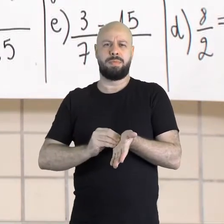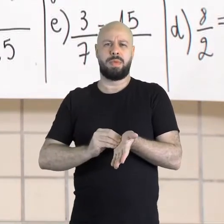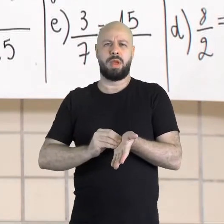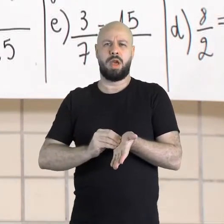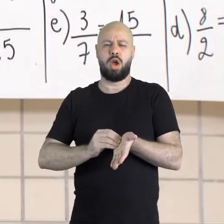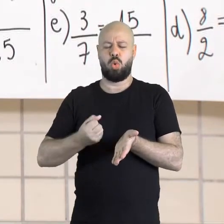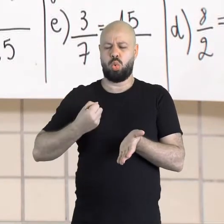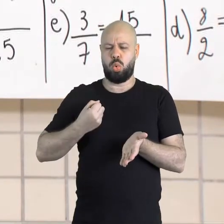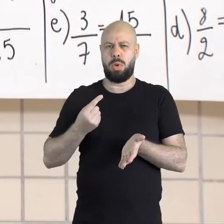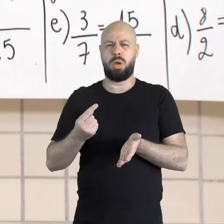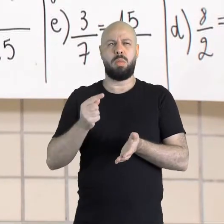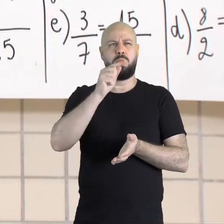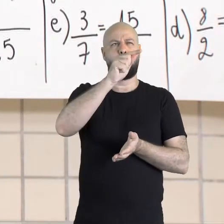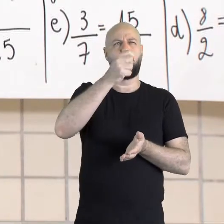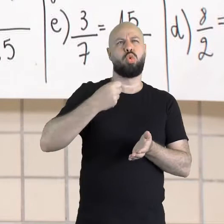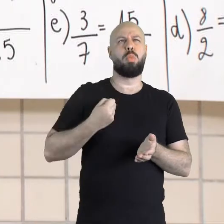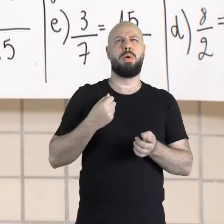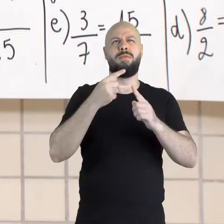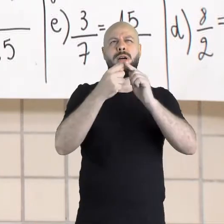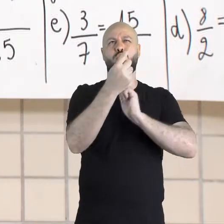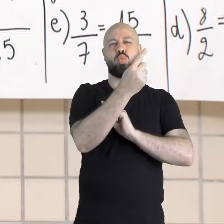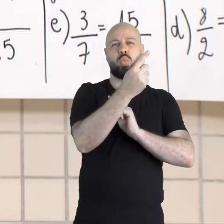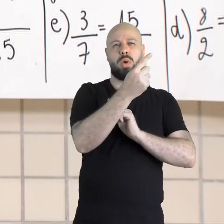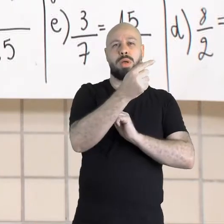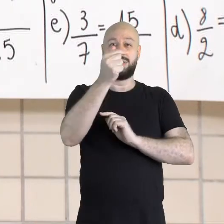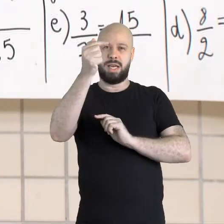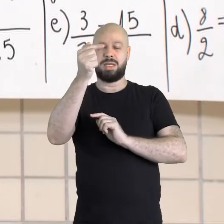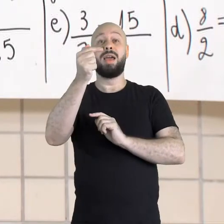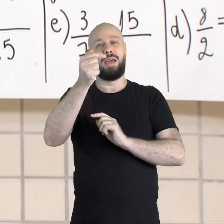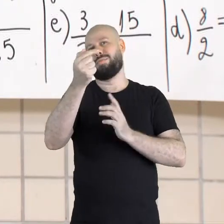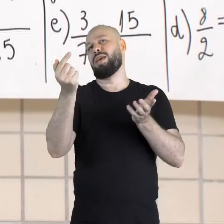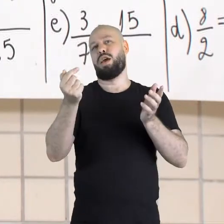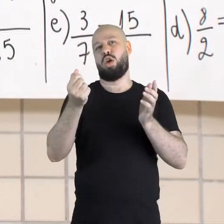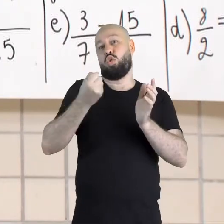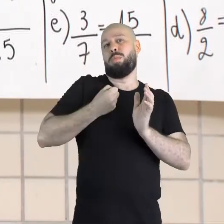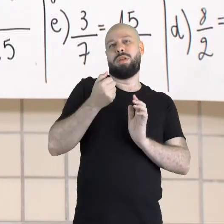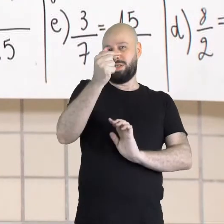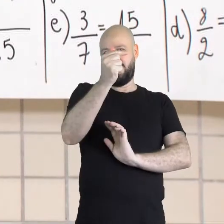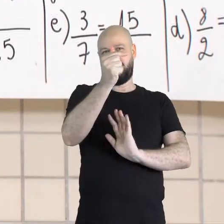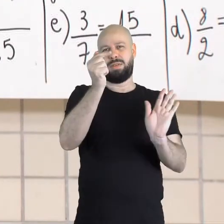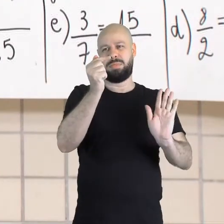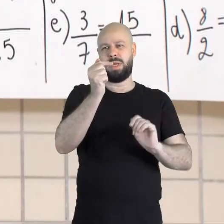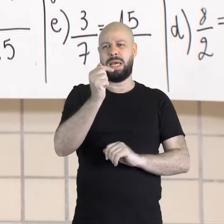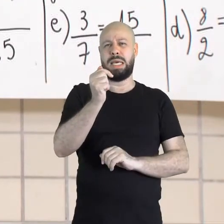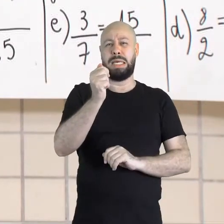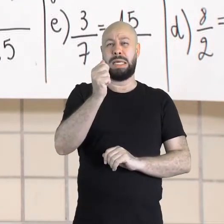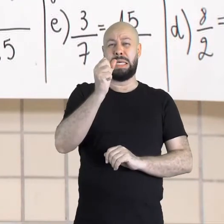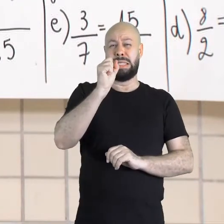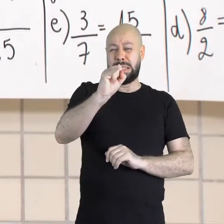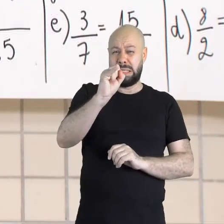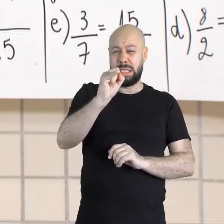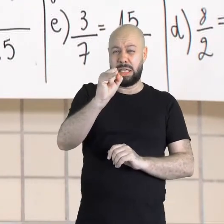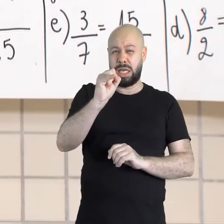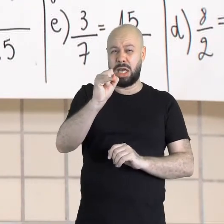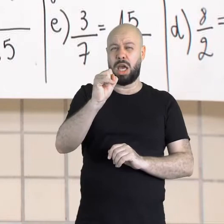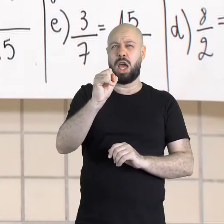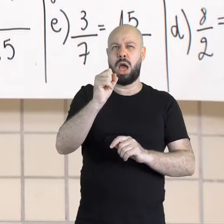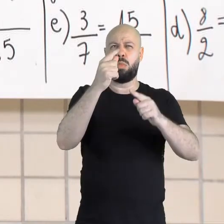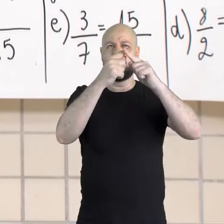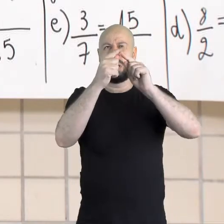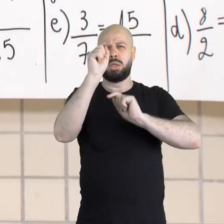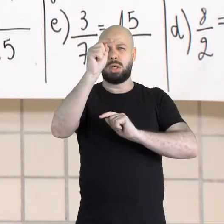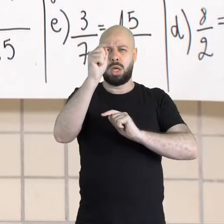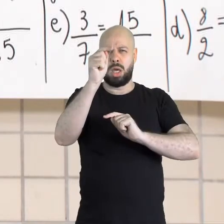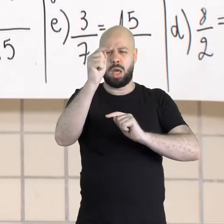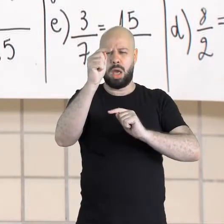que eu multipliquei por 1 para dar 7? O 7. Se eu multiplico o numerador, o denominador é o mesmo